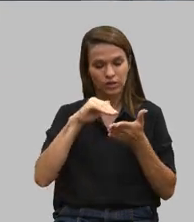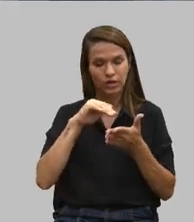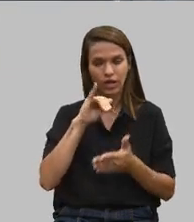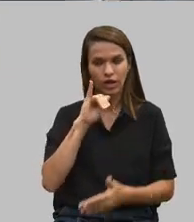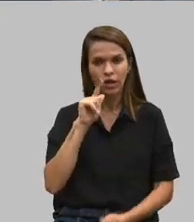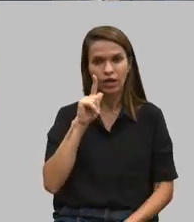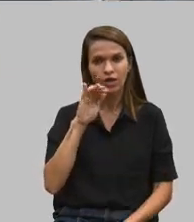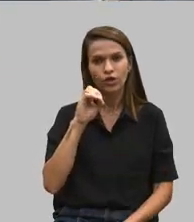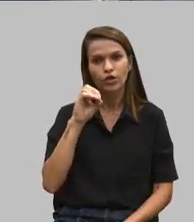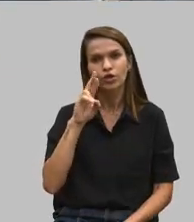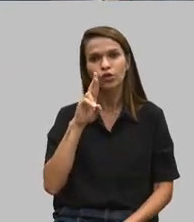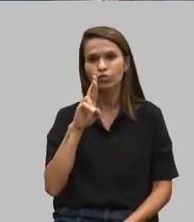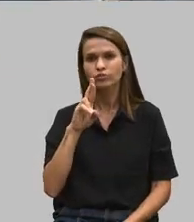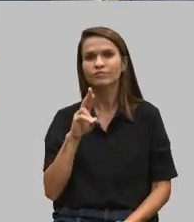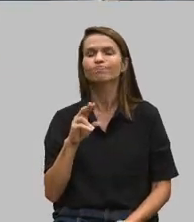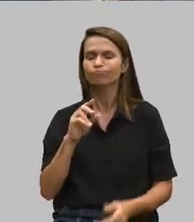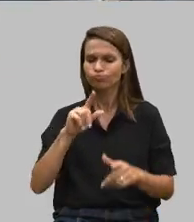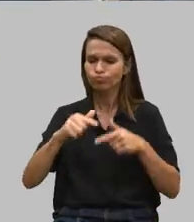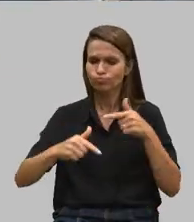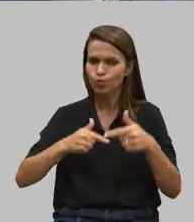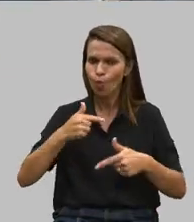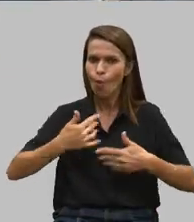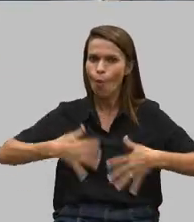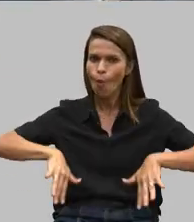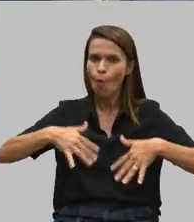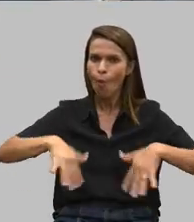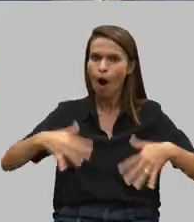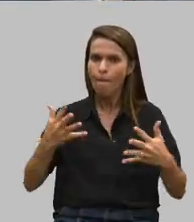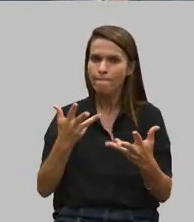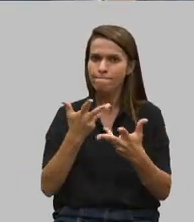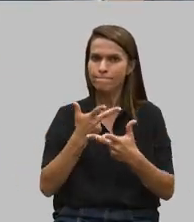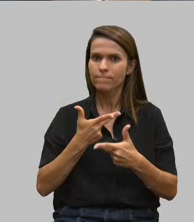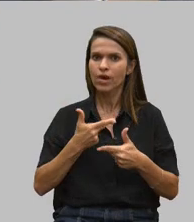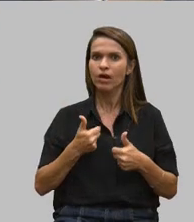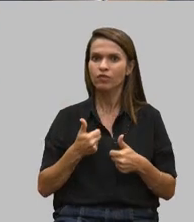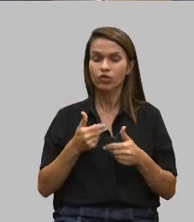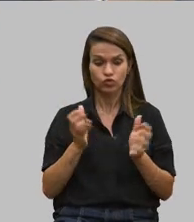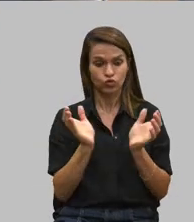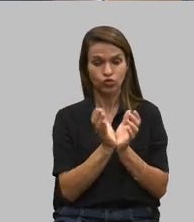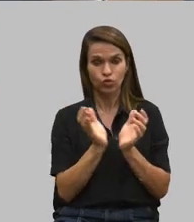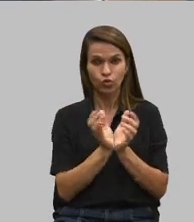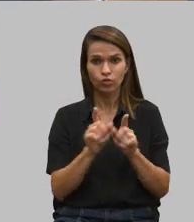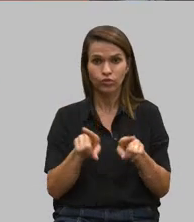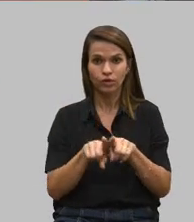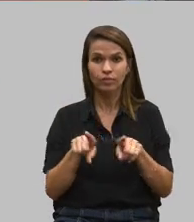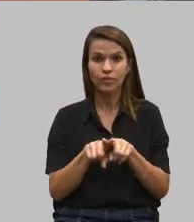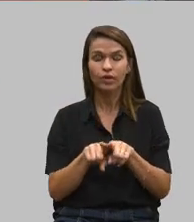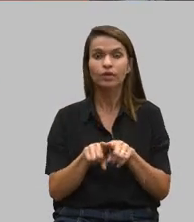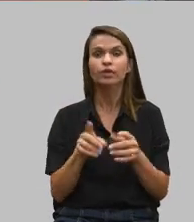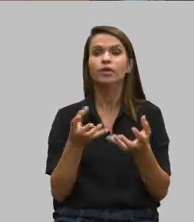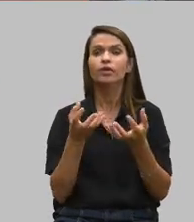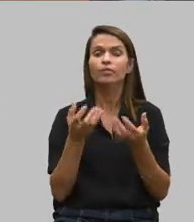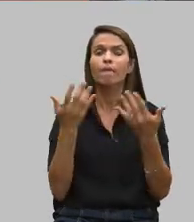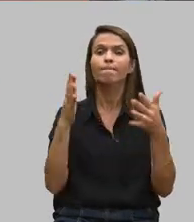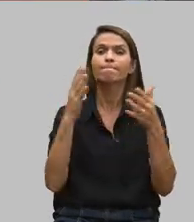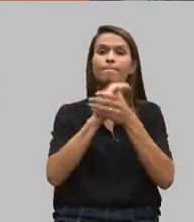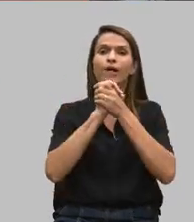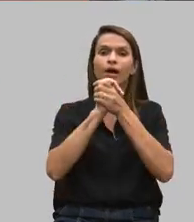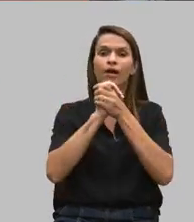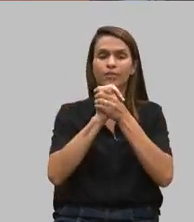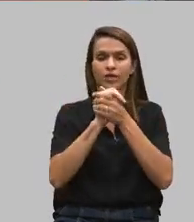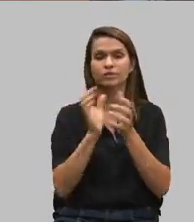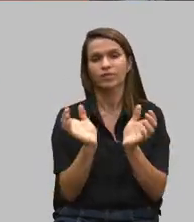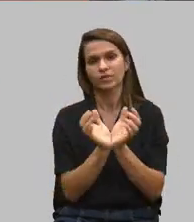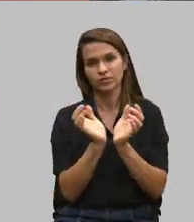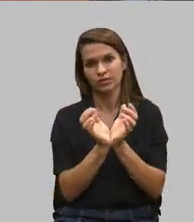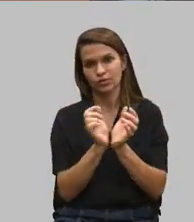belo trabalho e a sua equipe também queremos aí né dar os parabéns paraa sua equipe